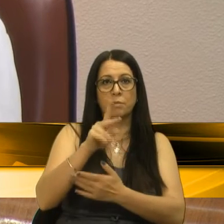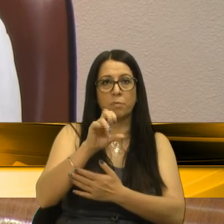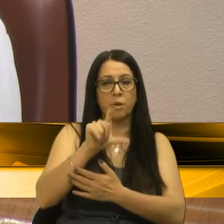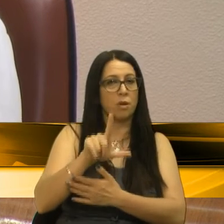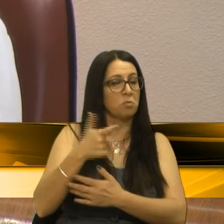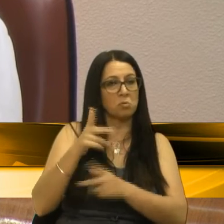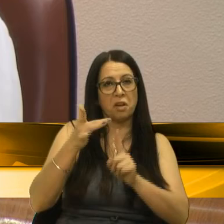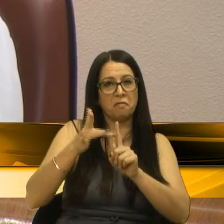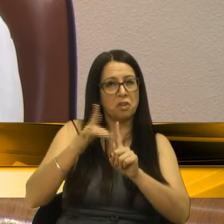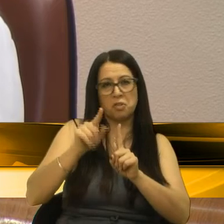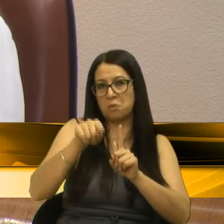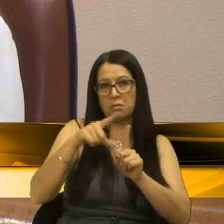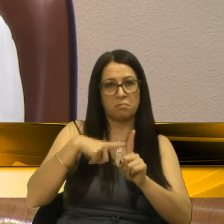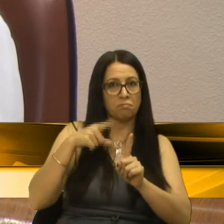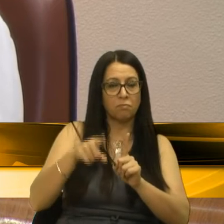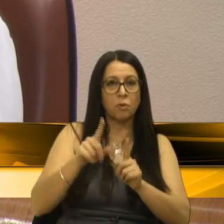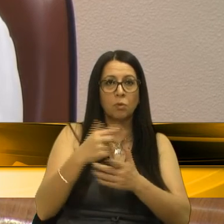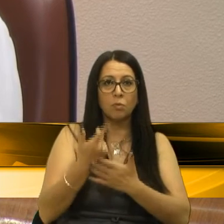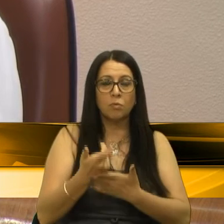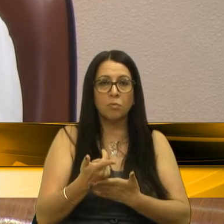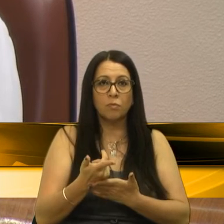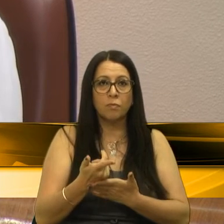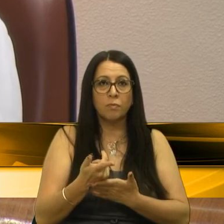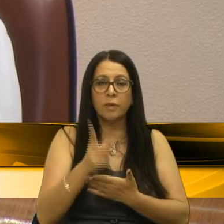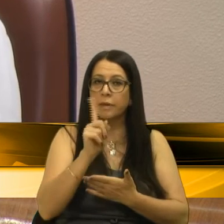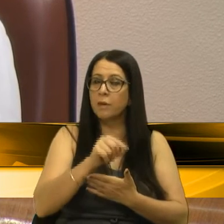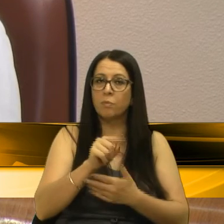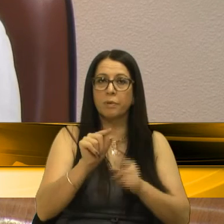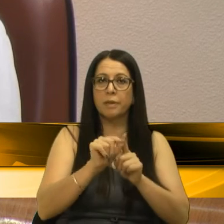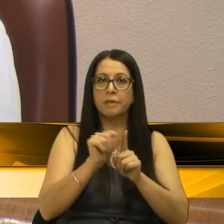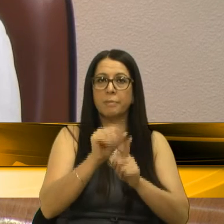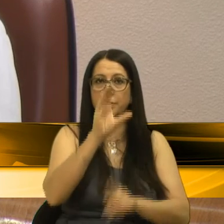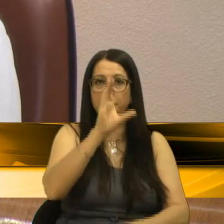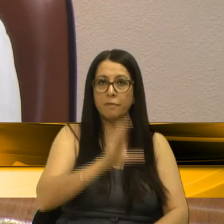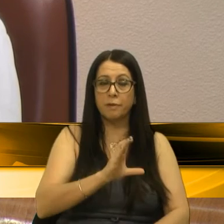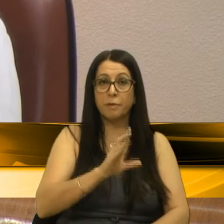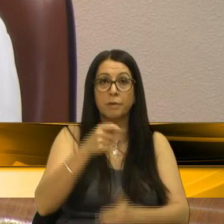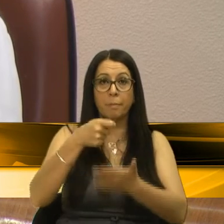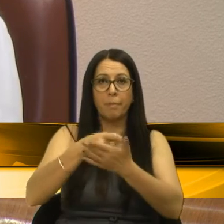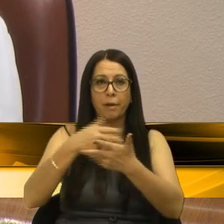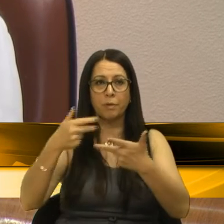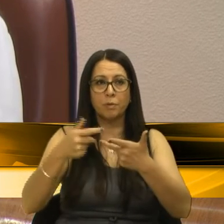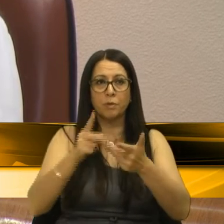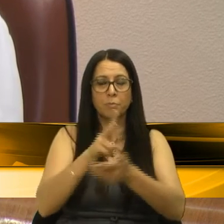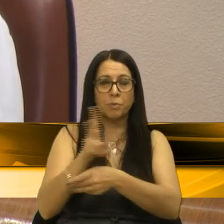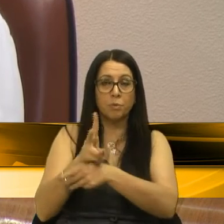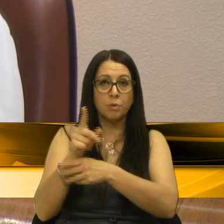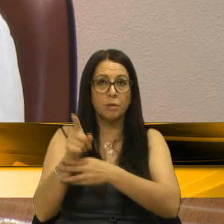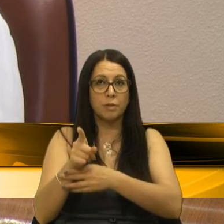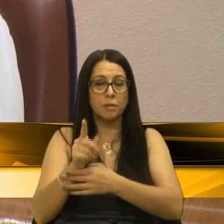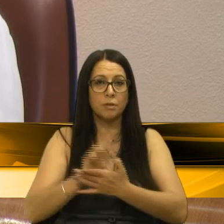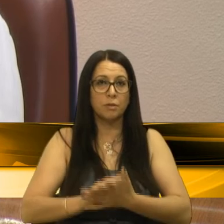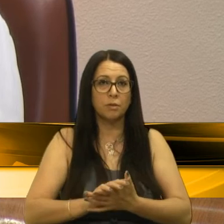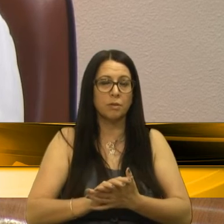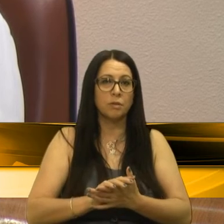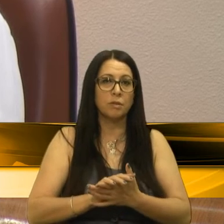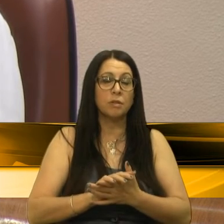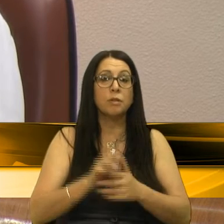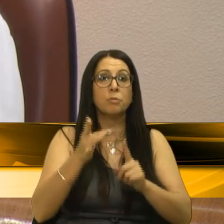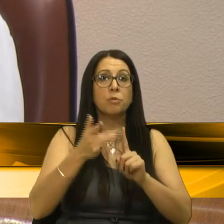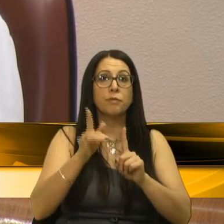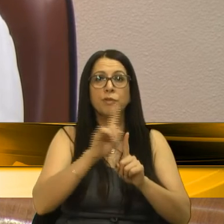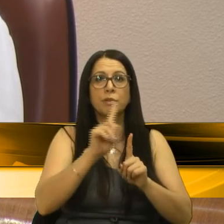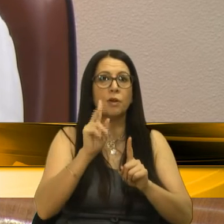vítimas determinadas ou determináveis, não há efeitos civis indenizatórios a serem buscados por vítimas e não